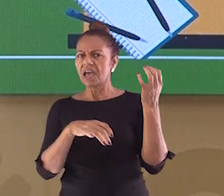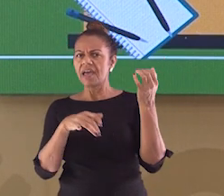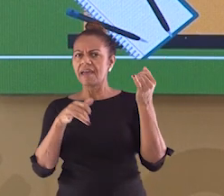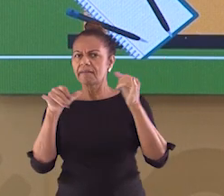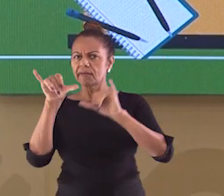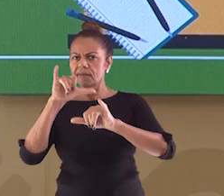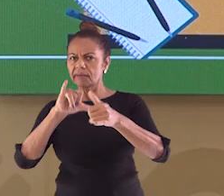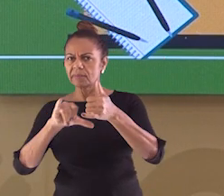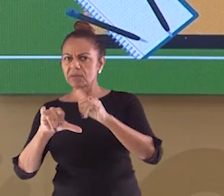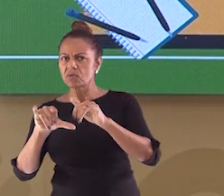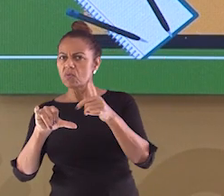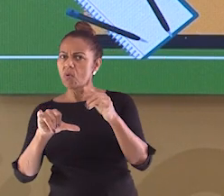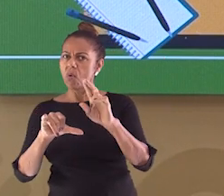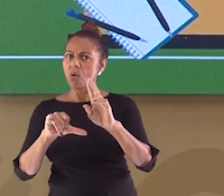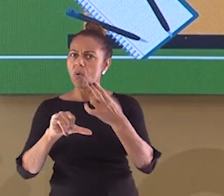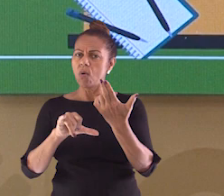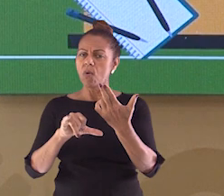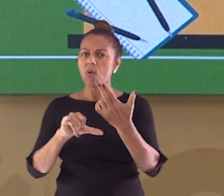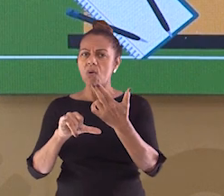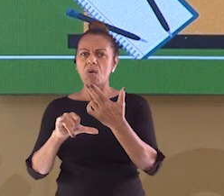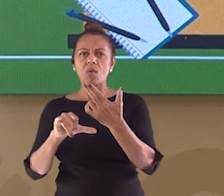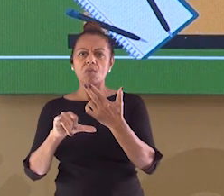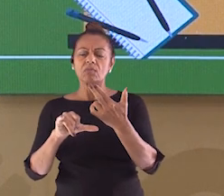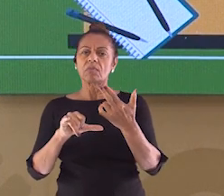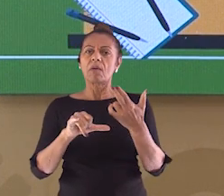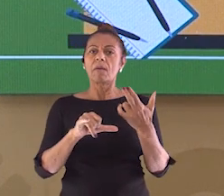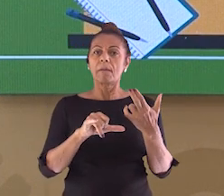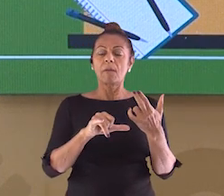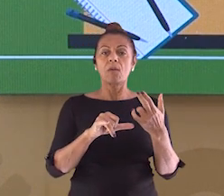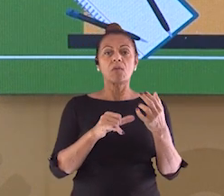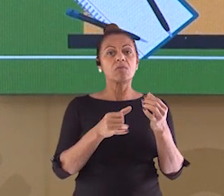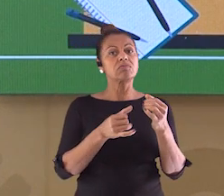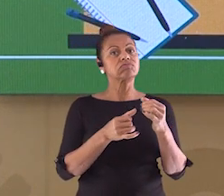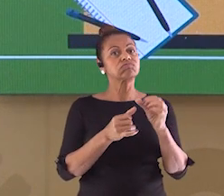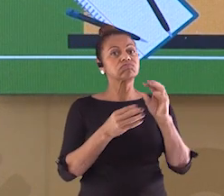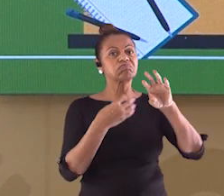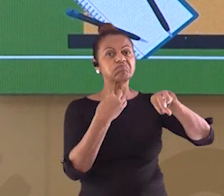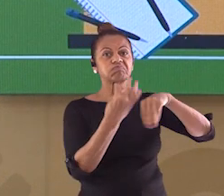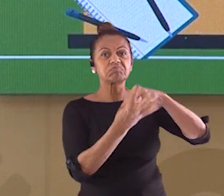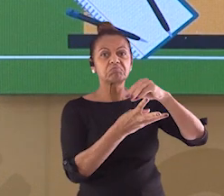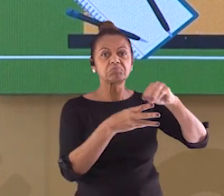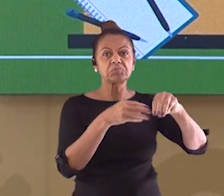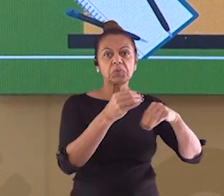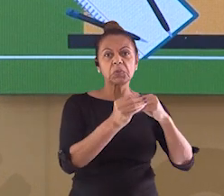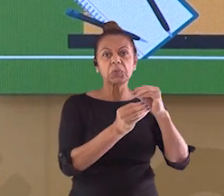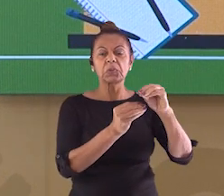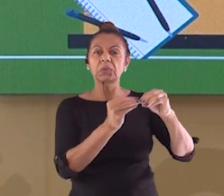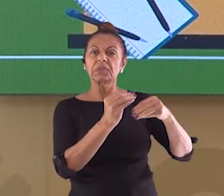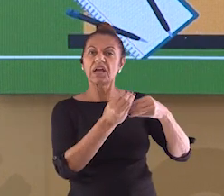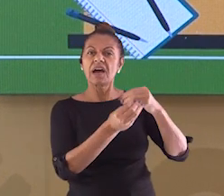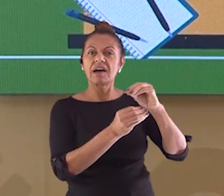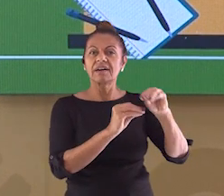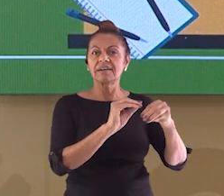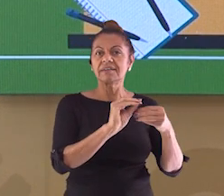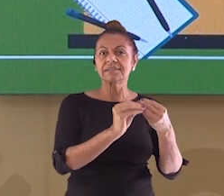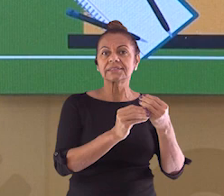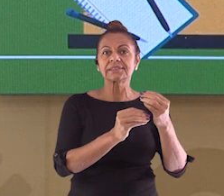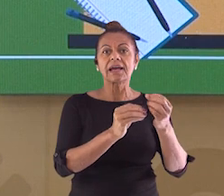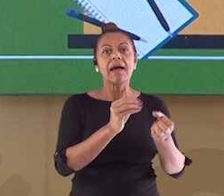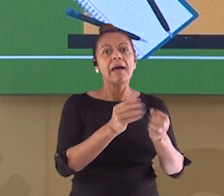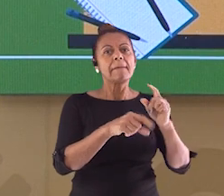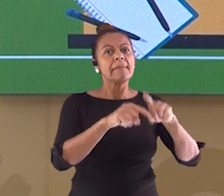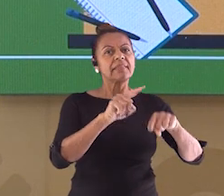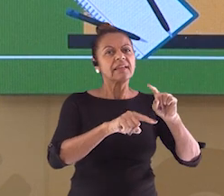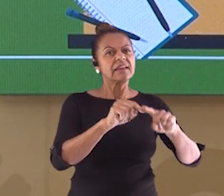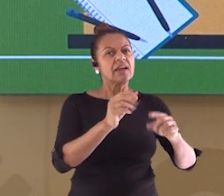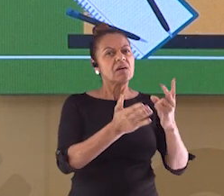um fenômeno físico. E em seguida teremos um quiz com 3 questões que foram elaboradas a partir